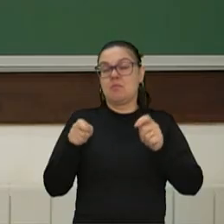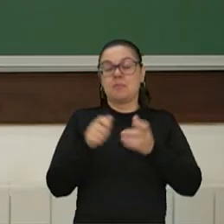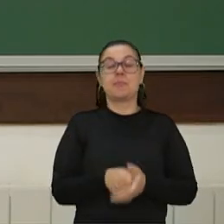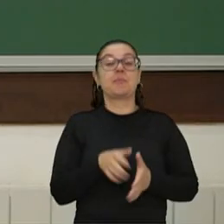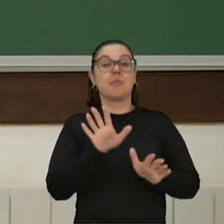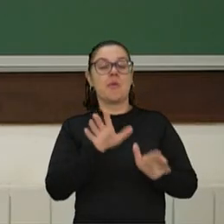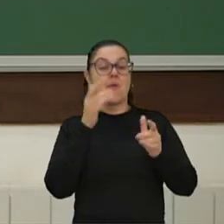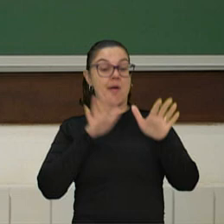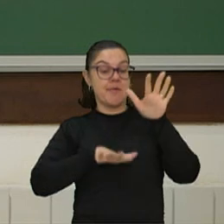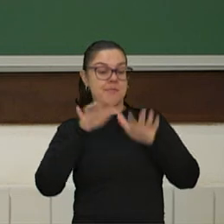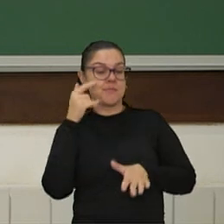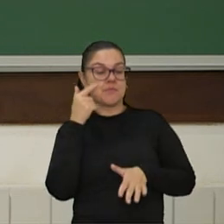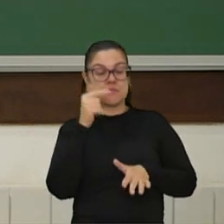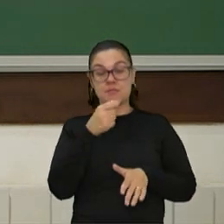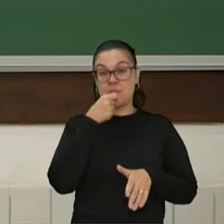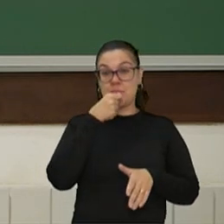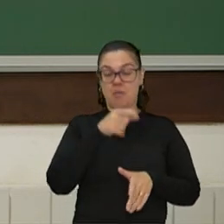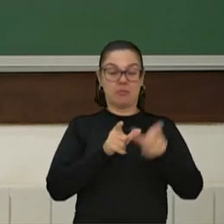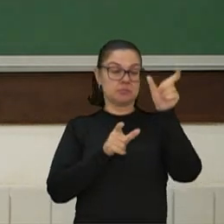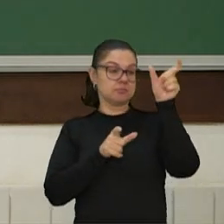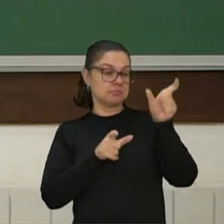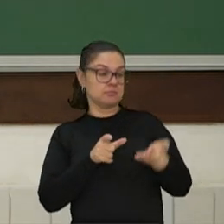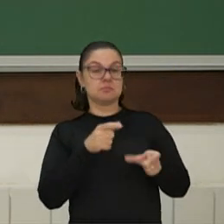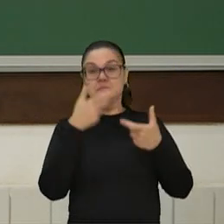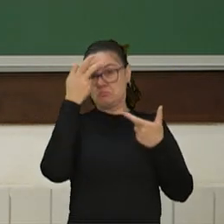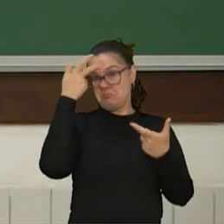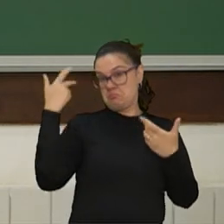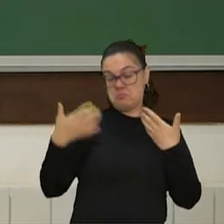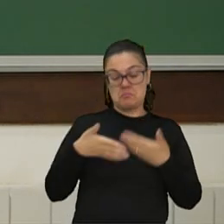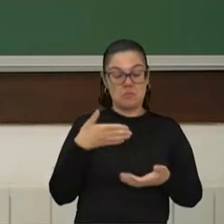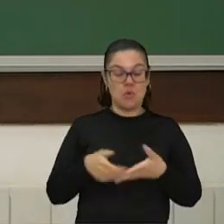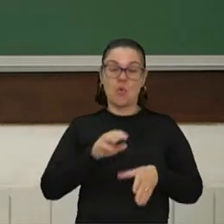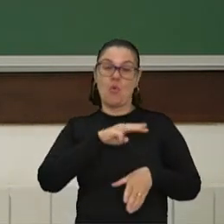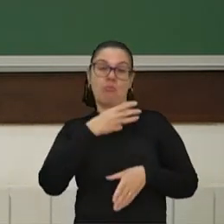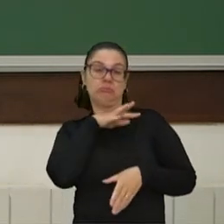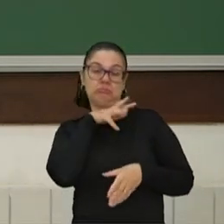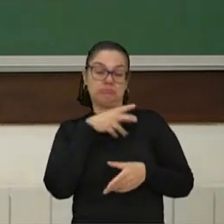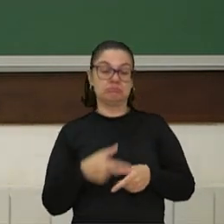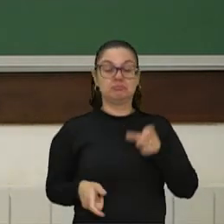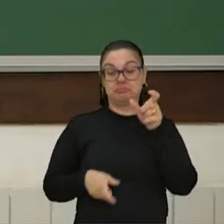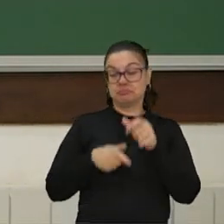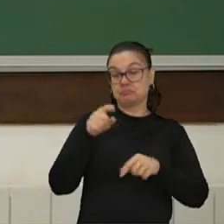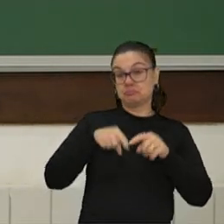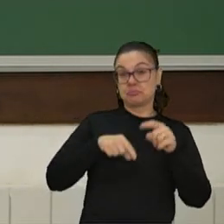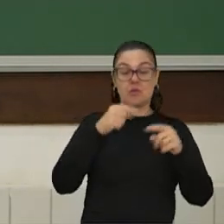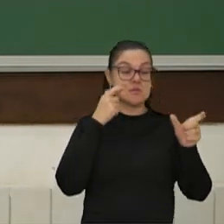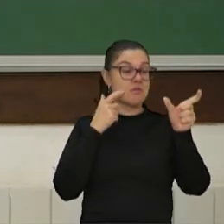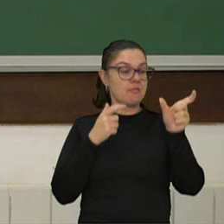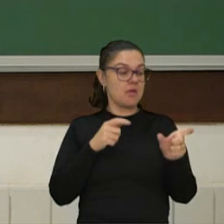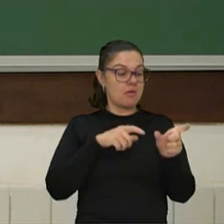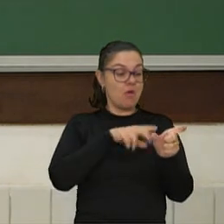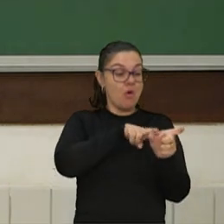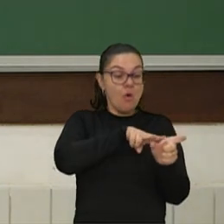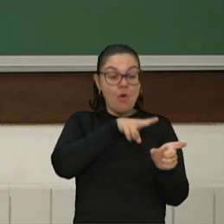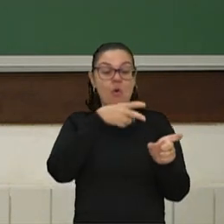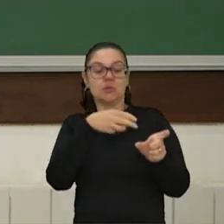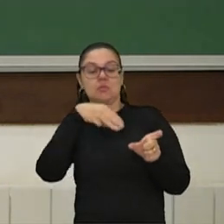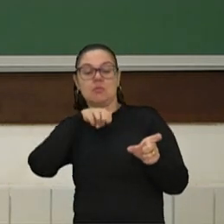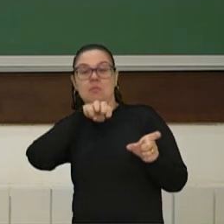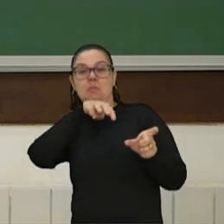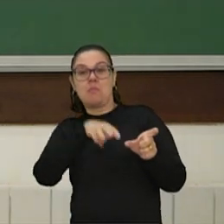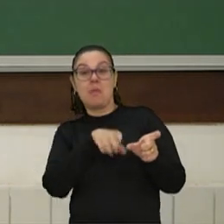às vezes você vê um meme com uma imagem, né, de uma personalidade, de um personagem, e depois você vê um outro